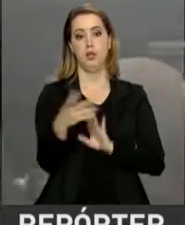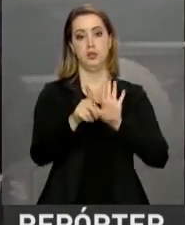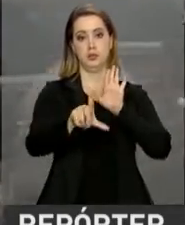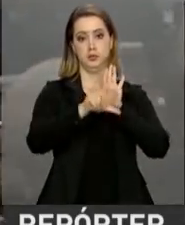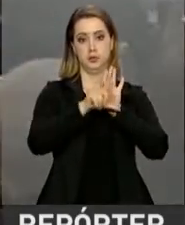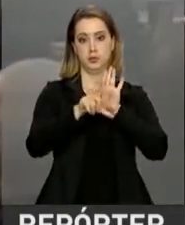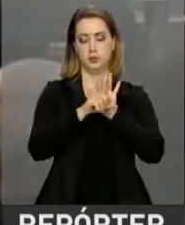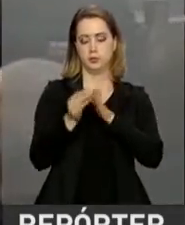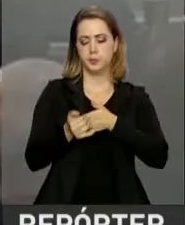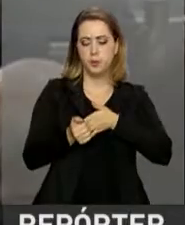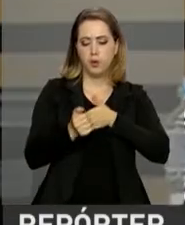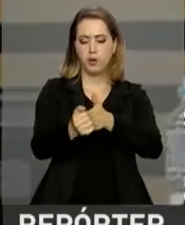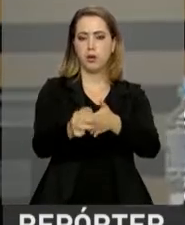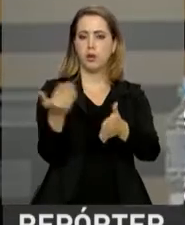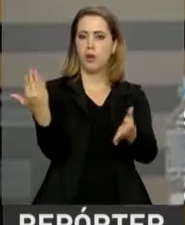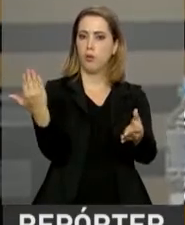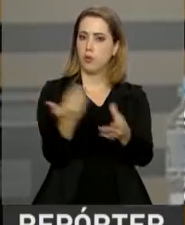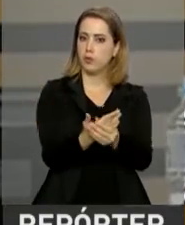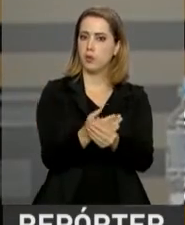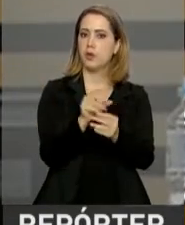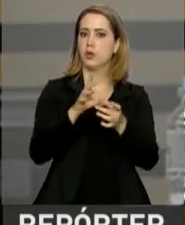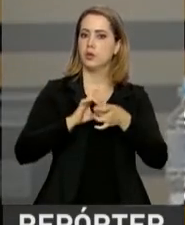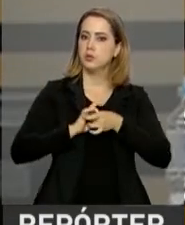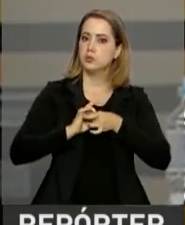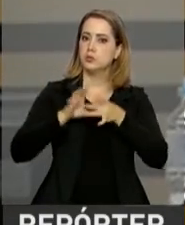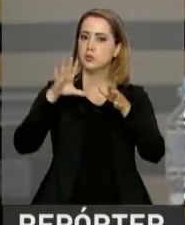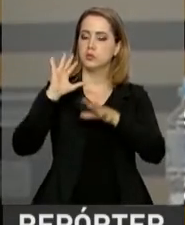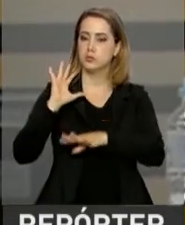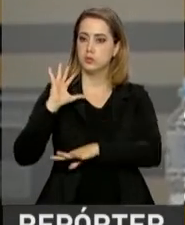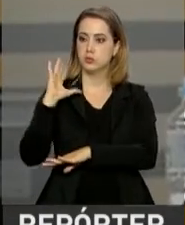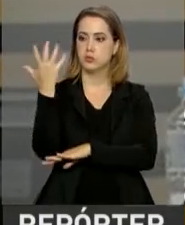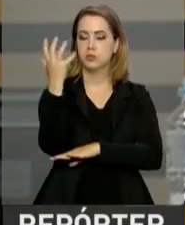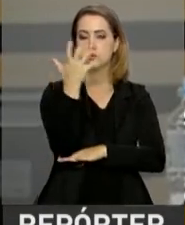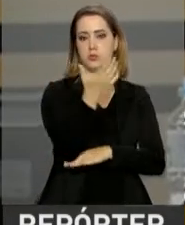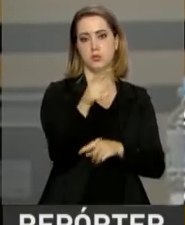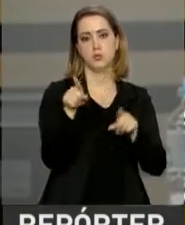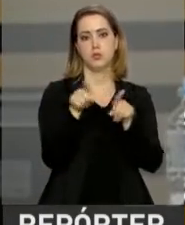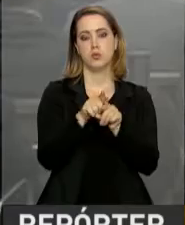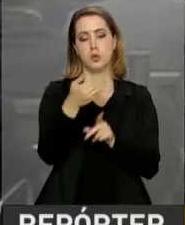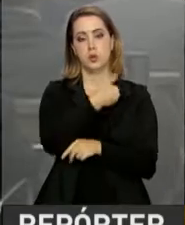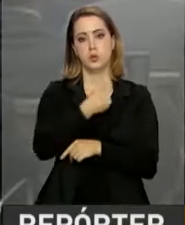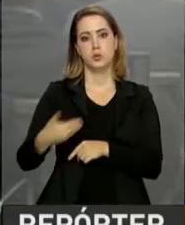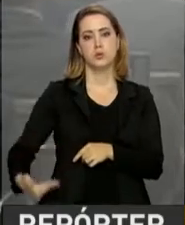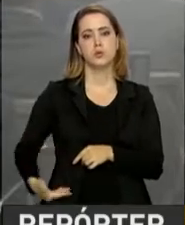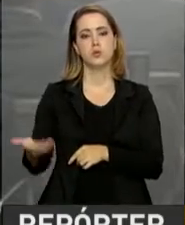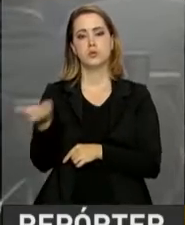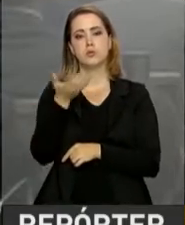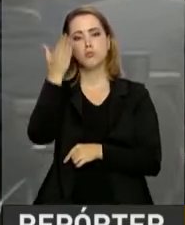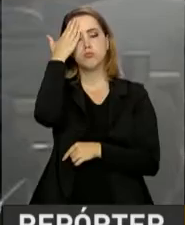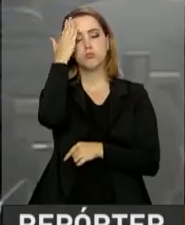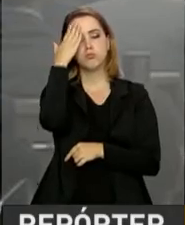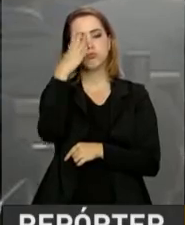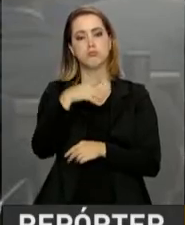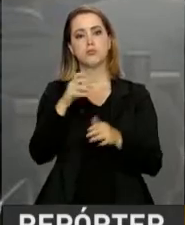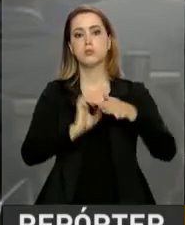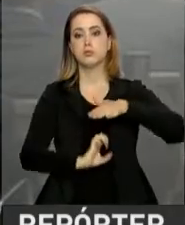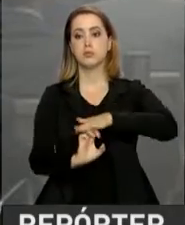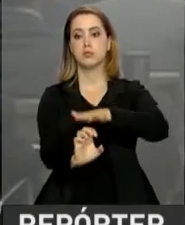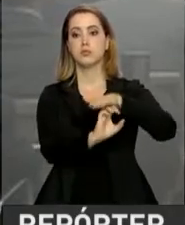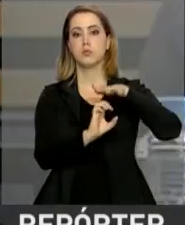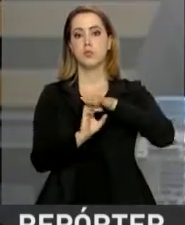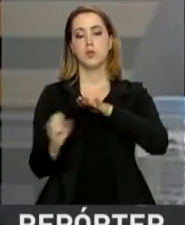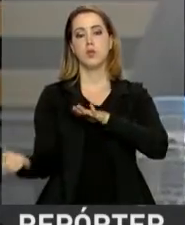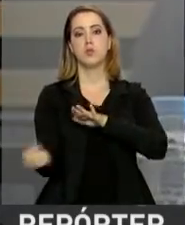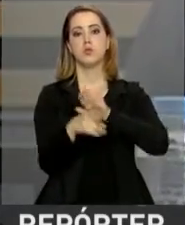vai guiar o processo de licenciamento ambiental no país o governo pretende ouvir empresários pra garantir que as novas